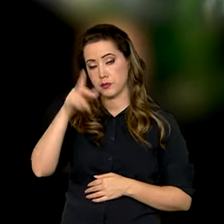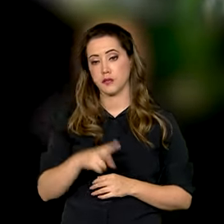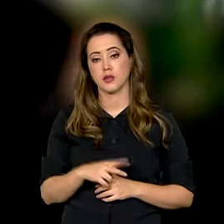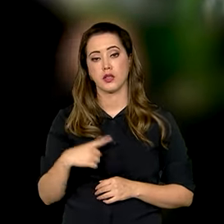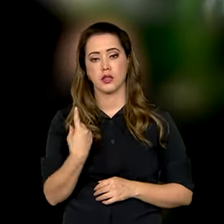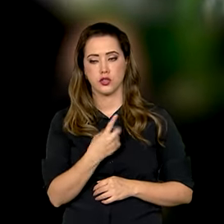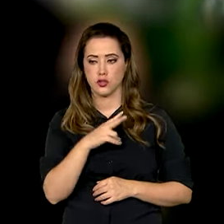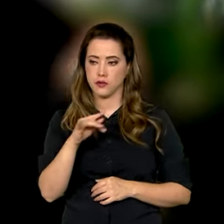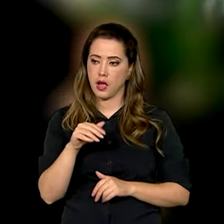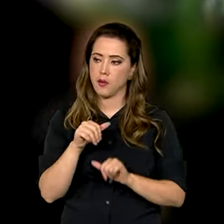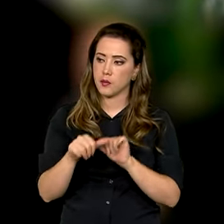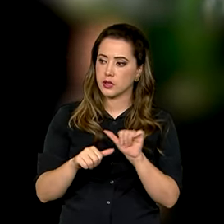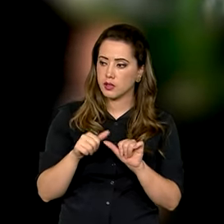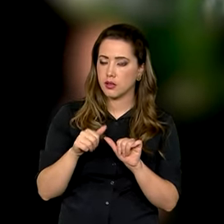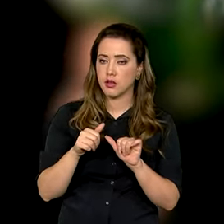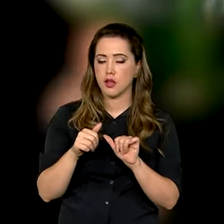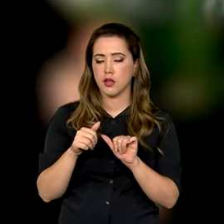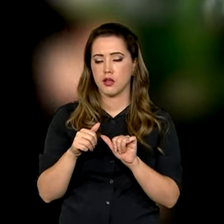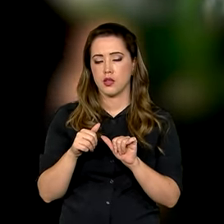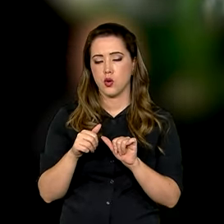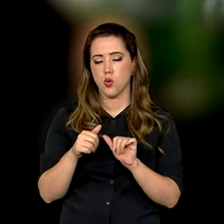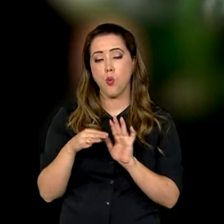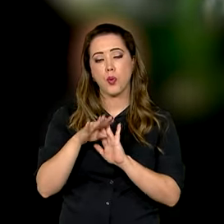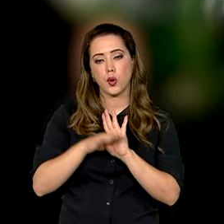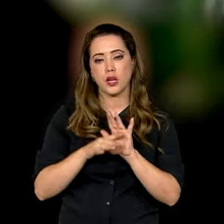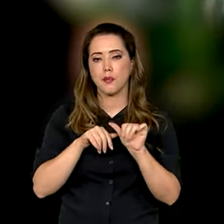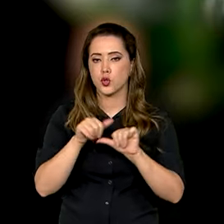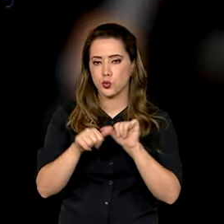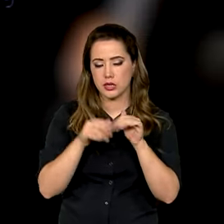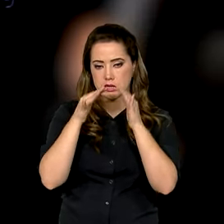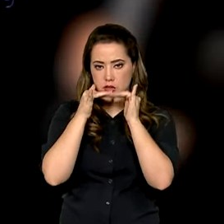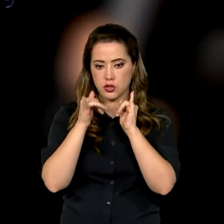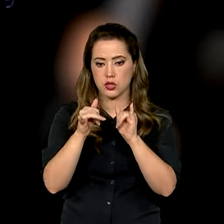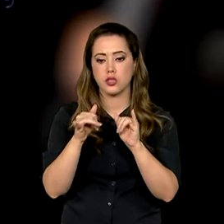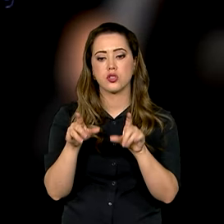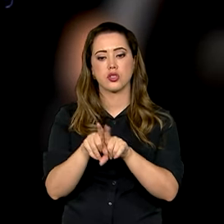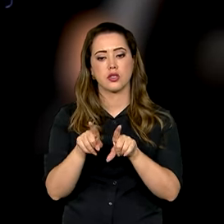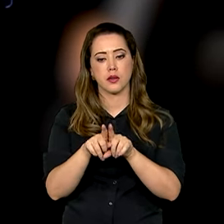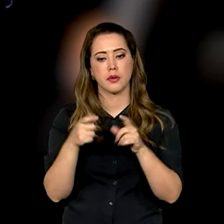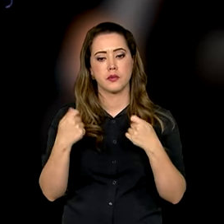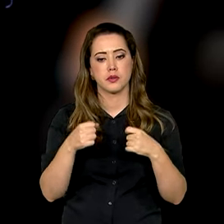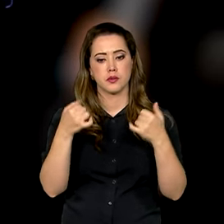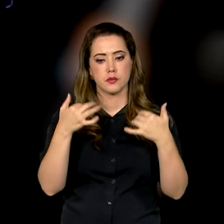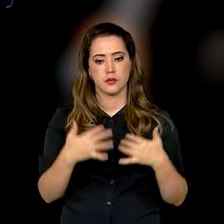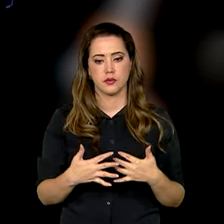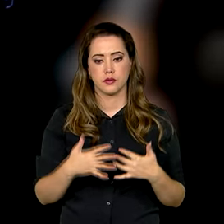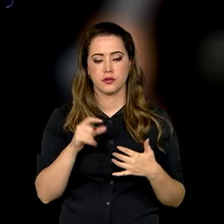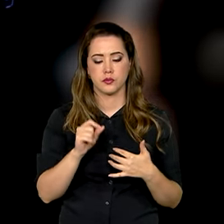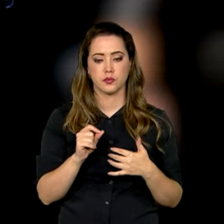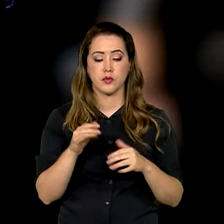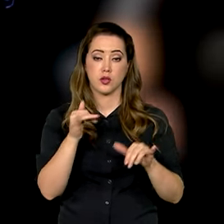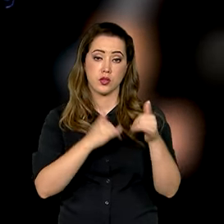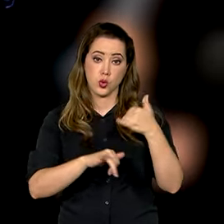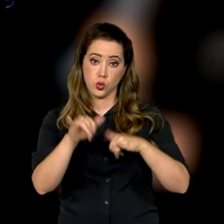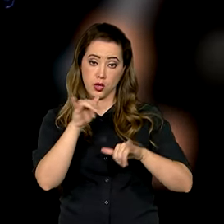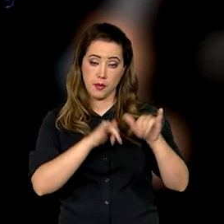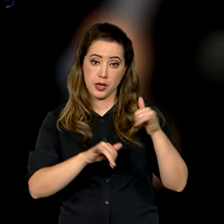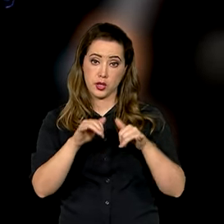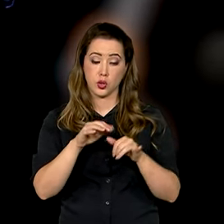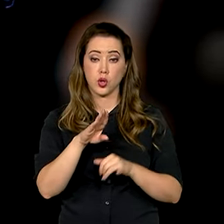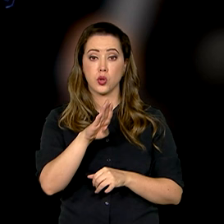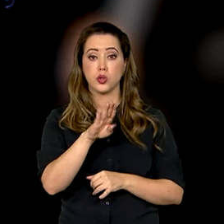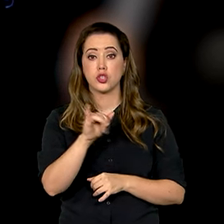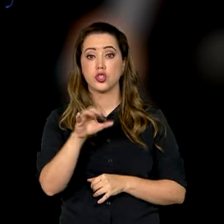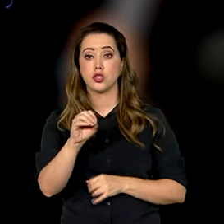programa de transição energética e também eu não posso deixar de falar do laboratório de